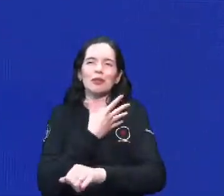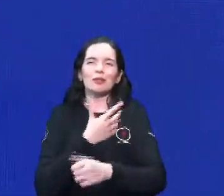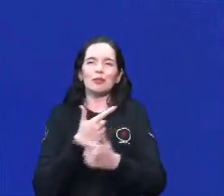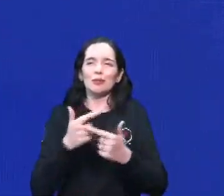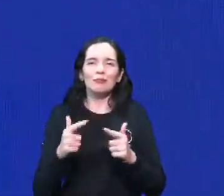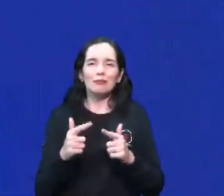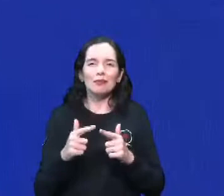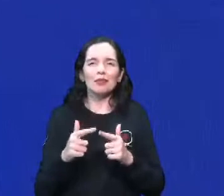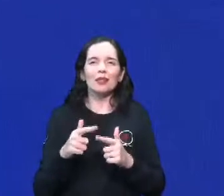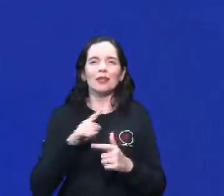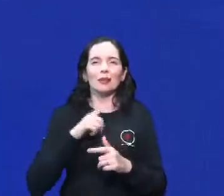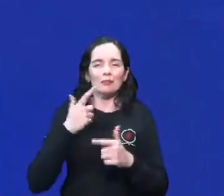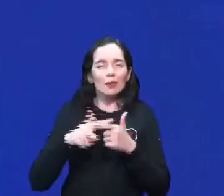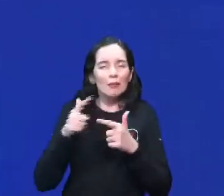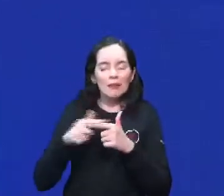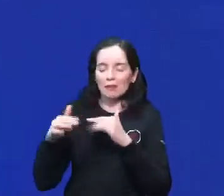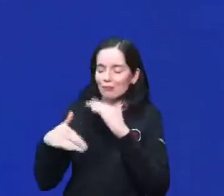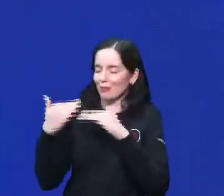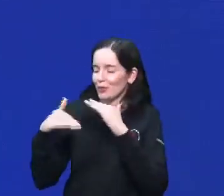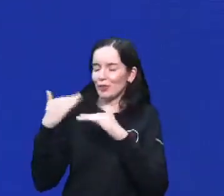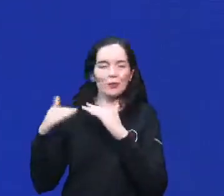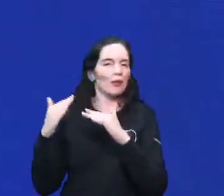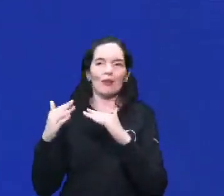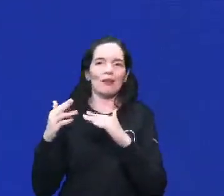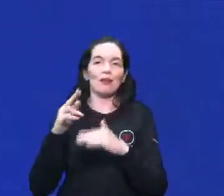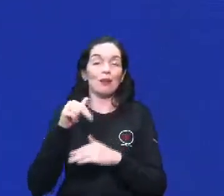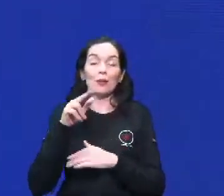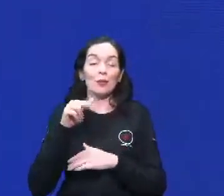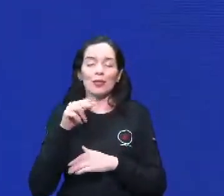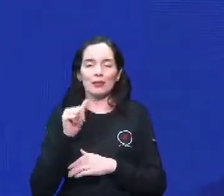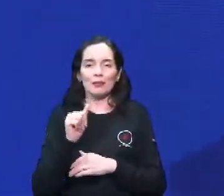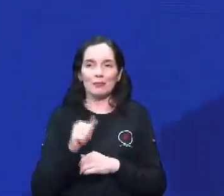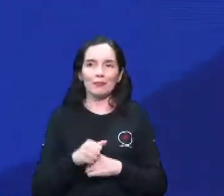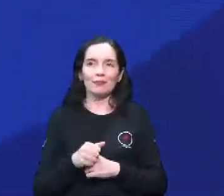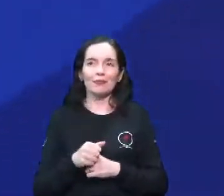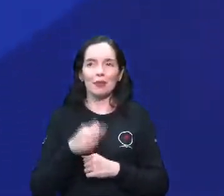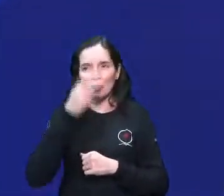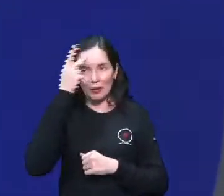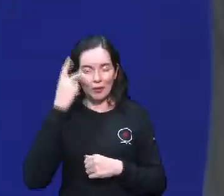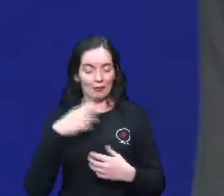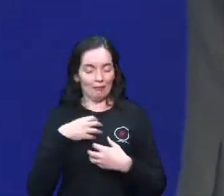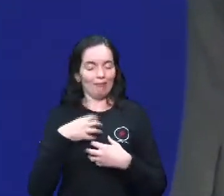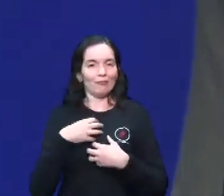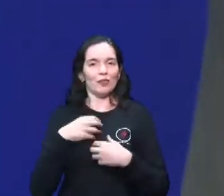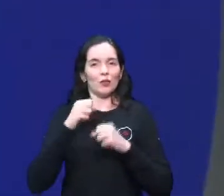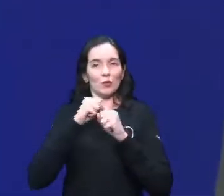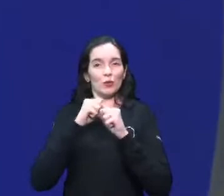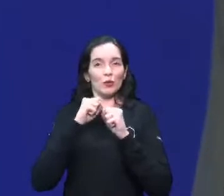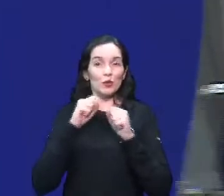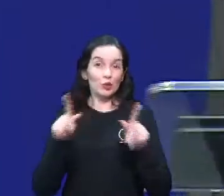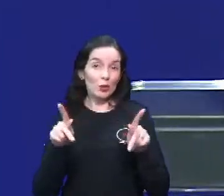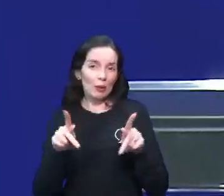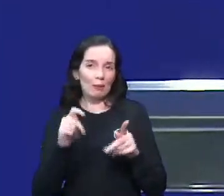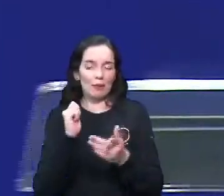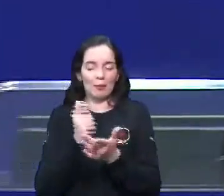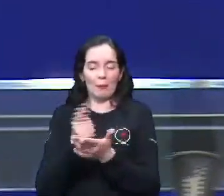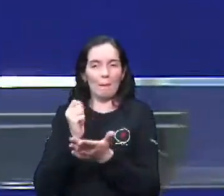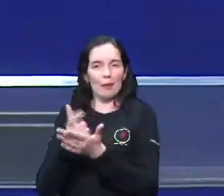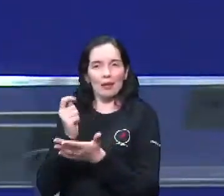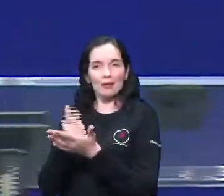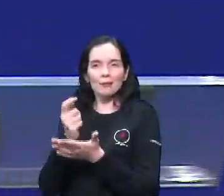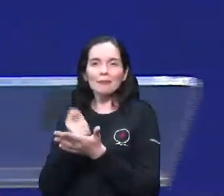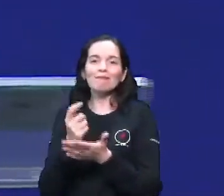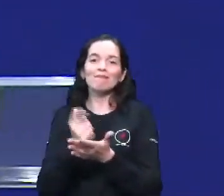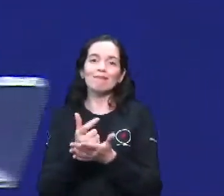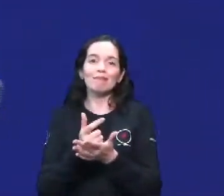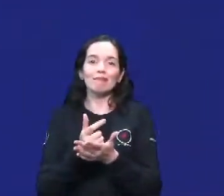não prosperam. Pessoas que para se sentir bem têm que ir para o shopping, gastar. Vai ter cada